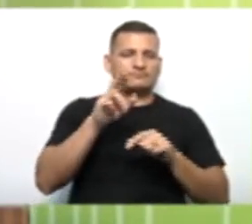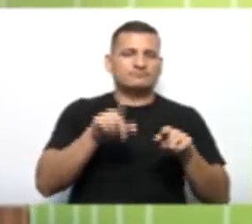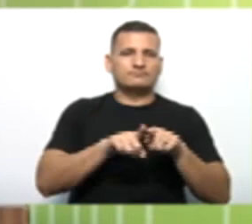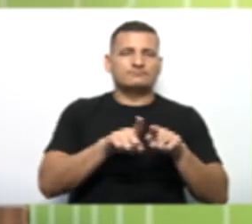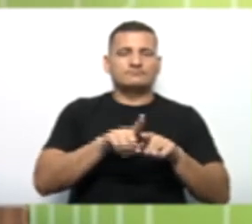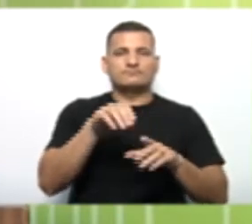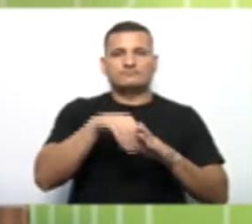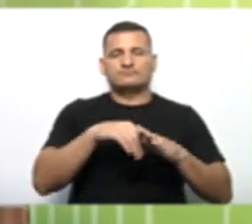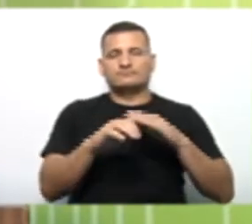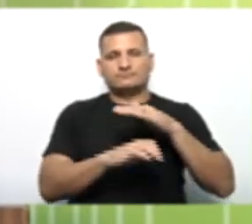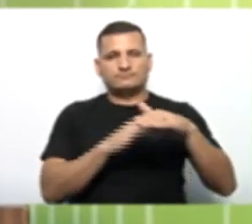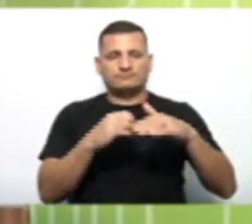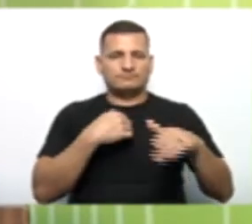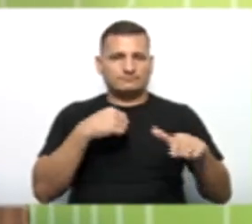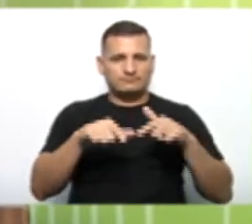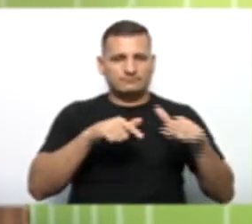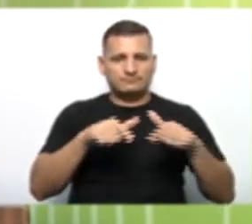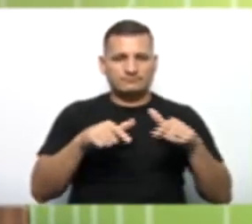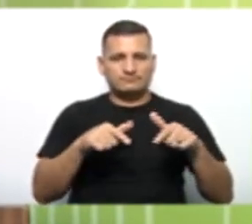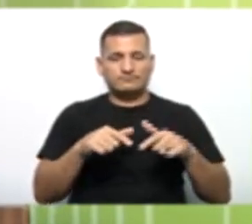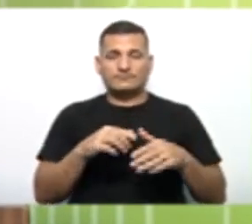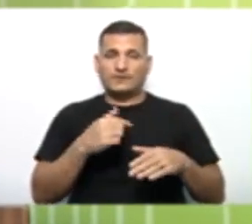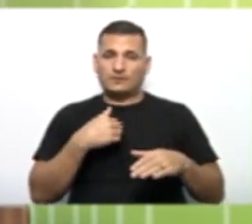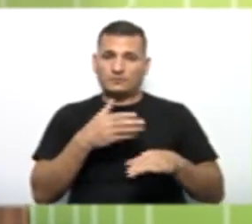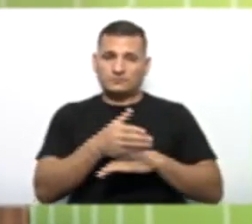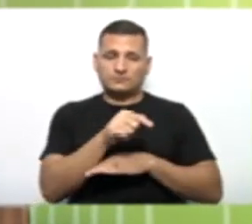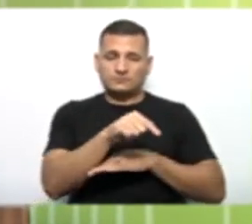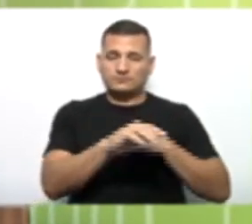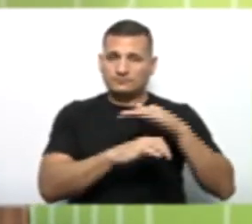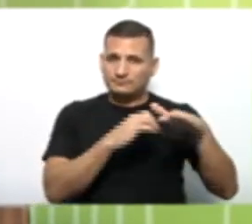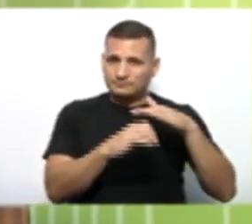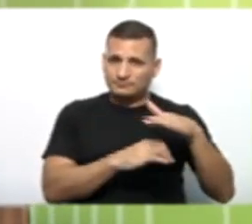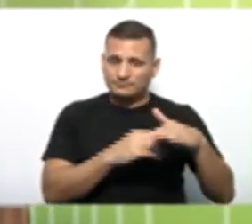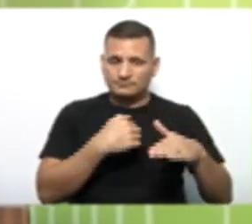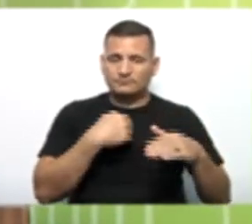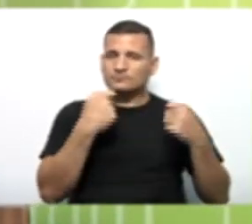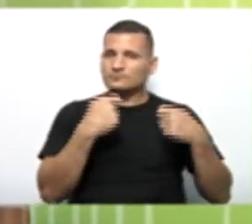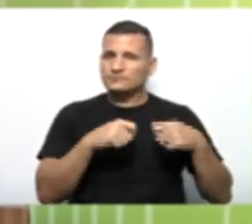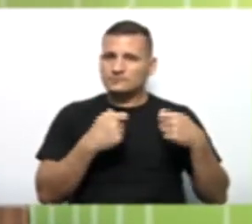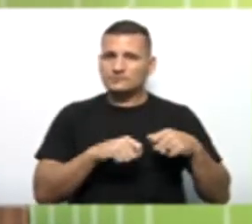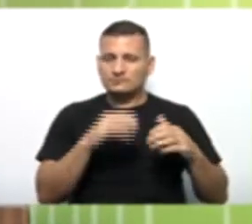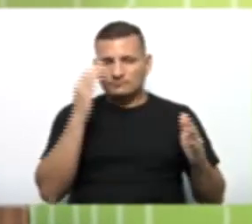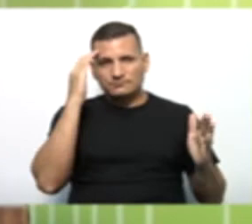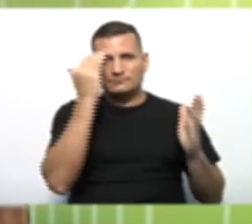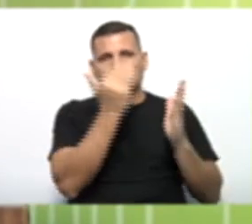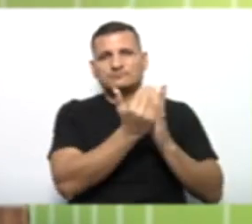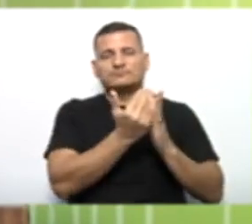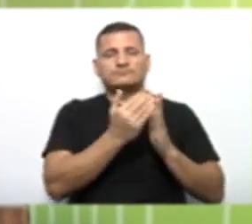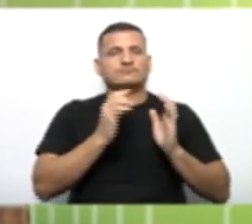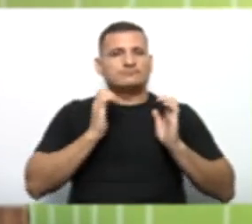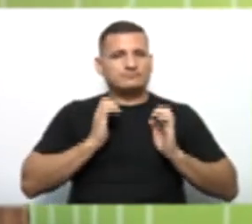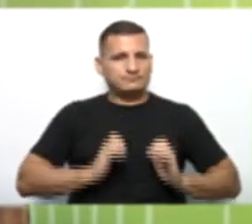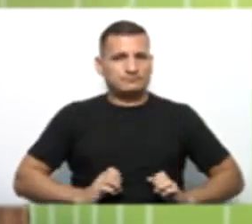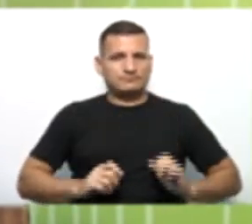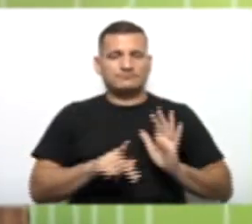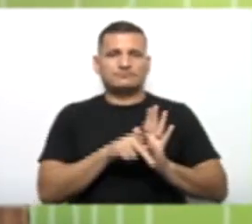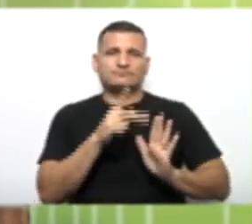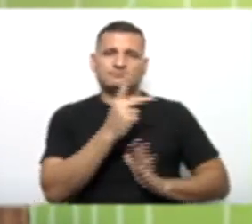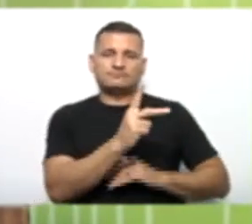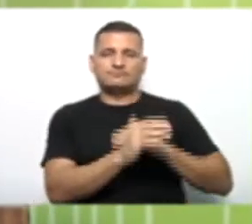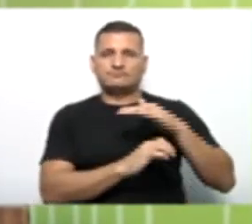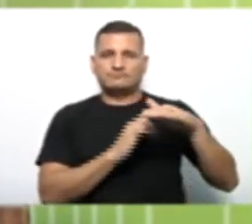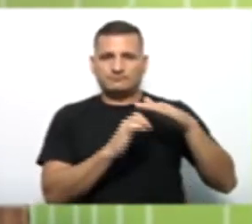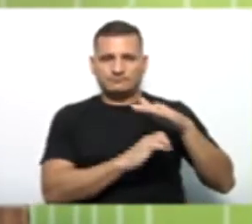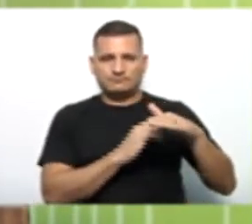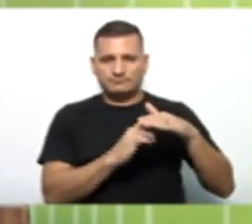âmbito da instituição que eu trabalho quando eu chegar a pressão eu preciso seguir o código de ética previsto